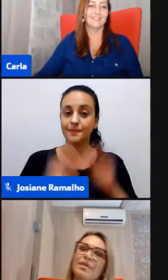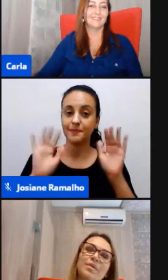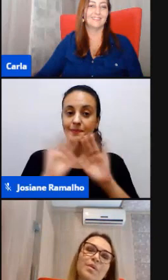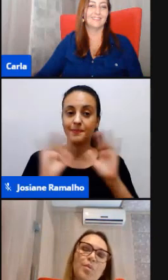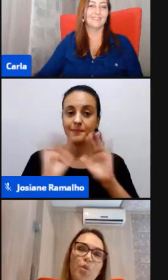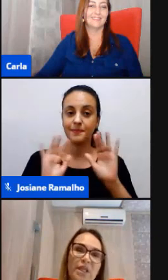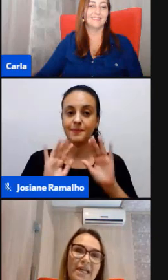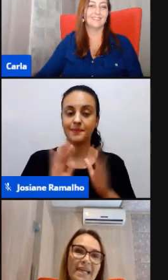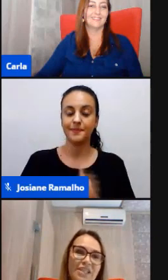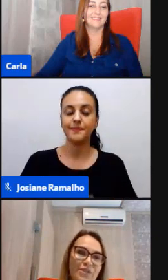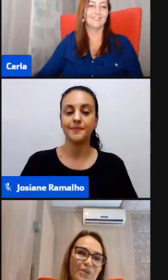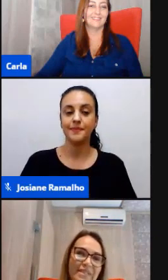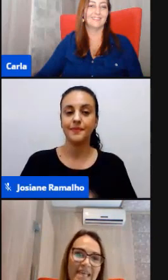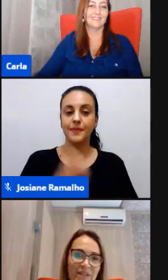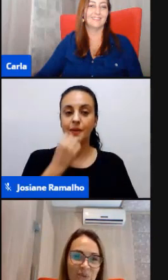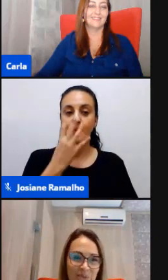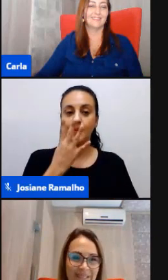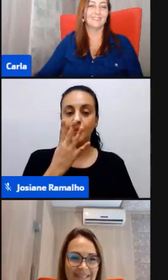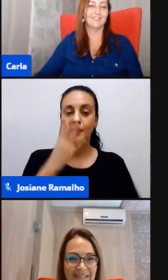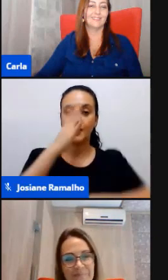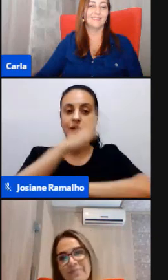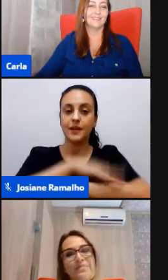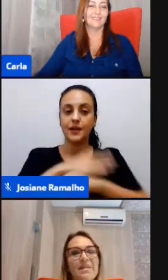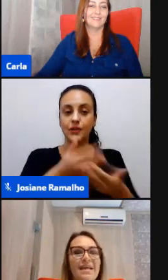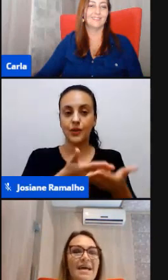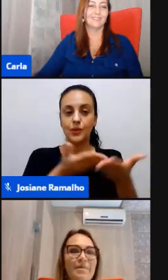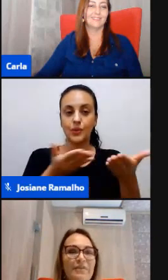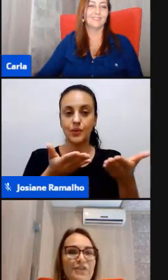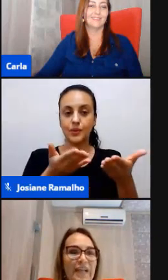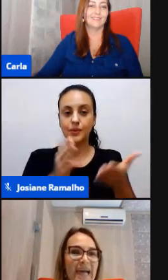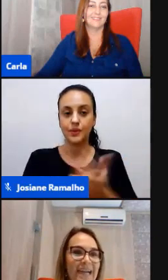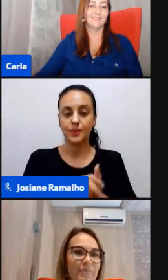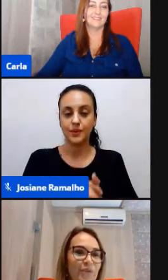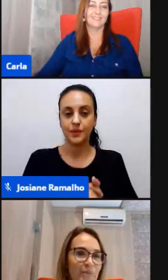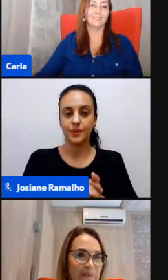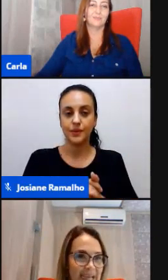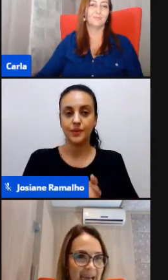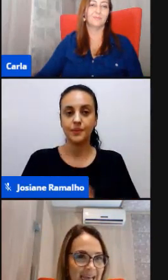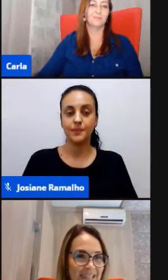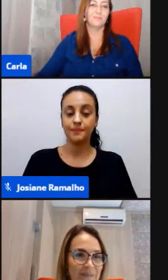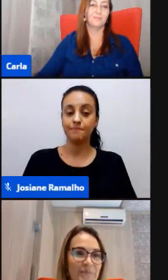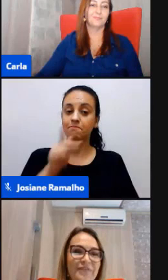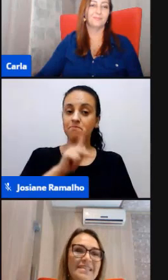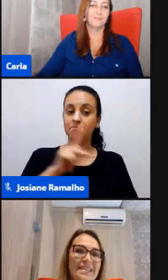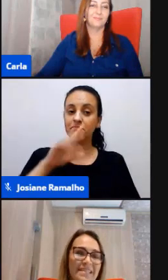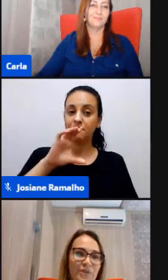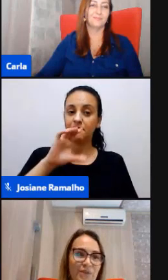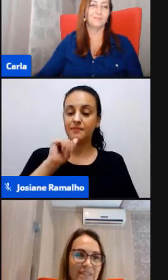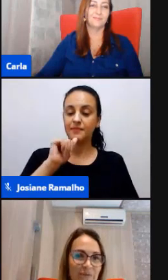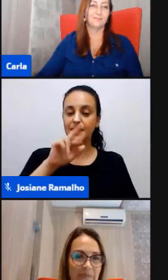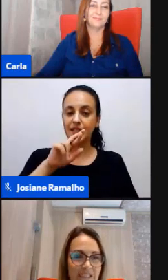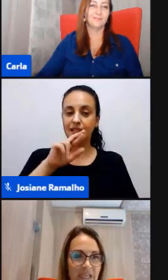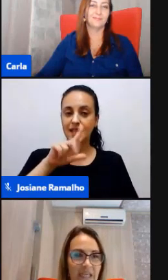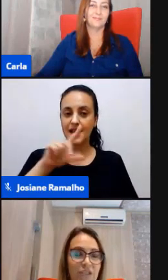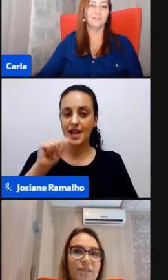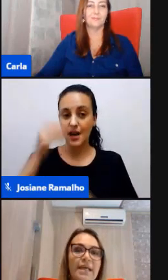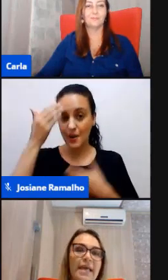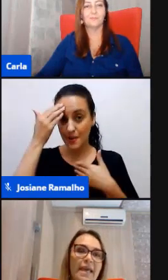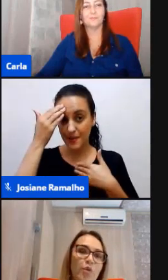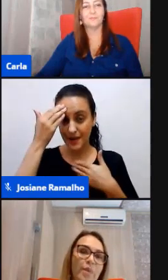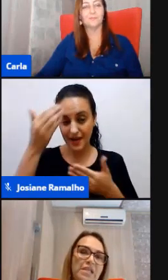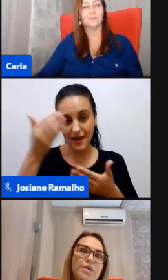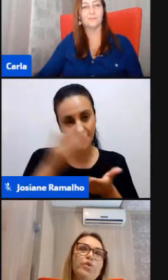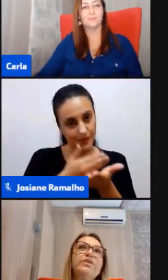Olá, boa tarde a todos e a todas. Professora Carla, muito obrigada por fazer essa introdução para a